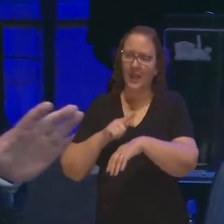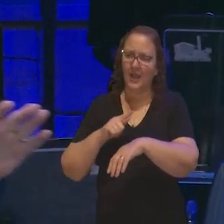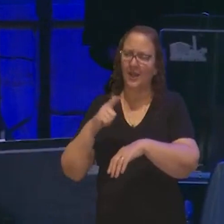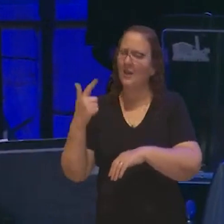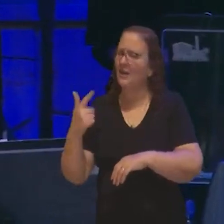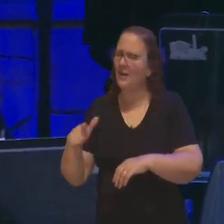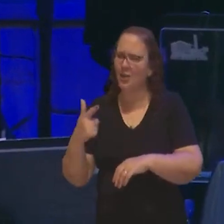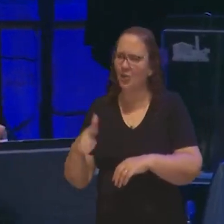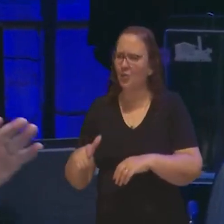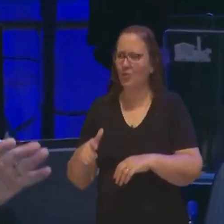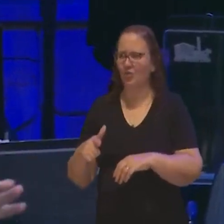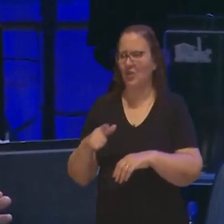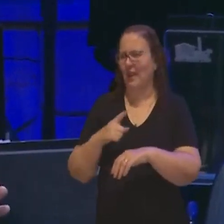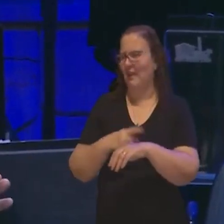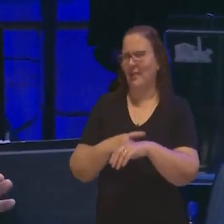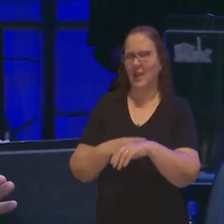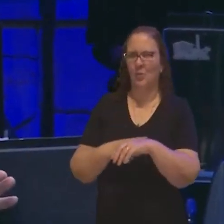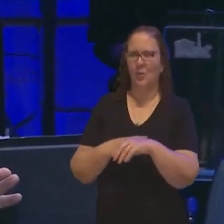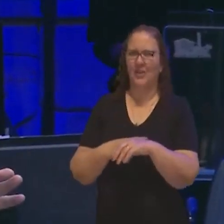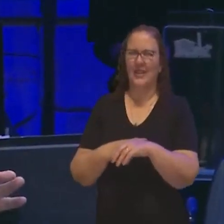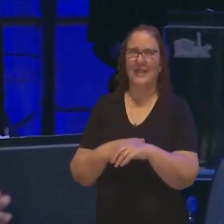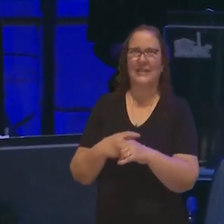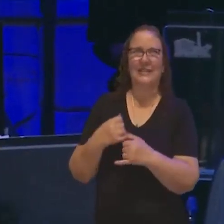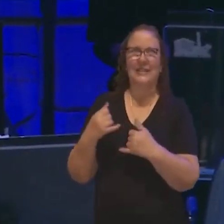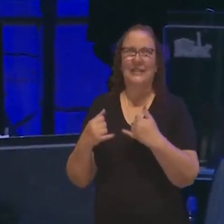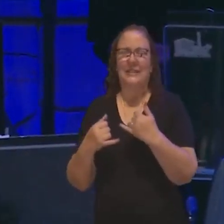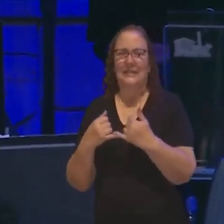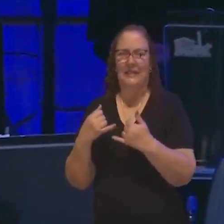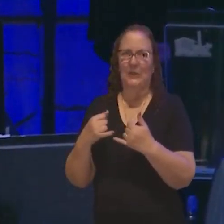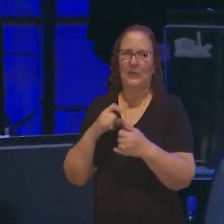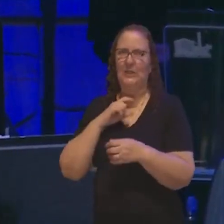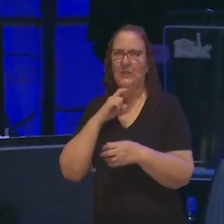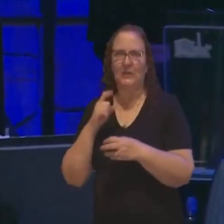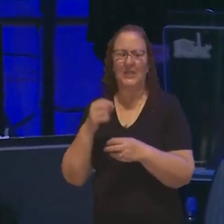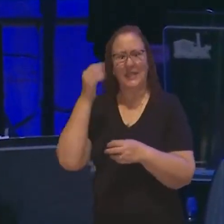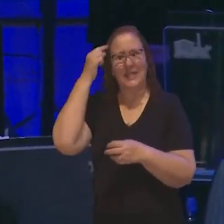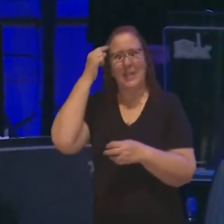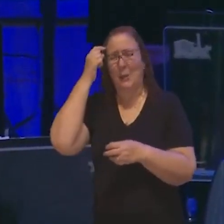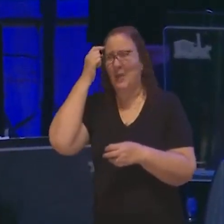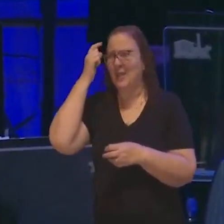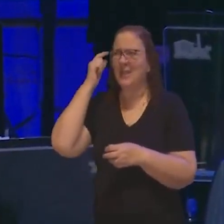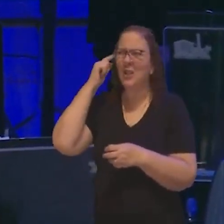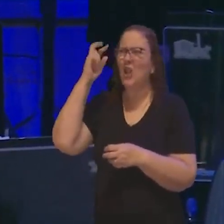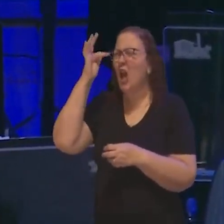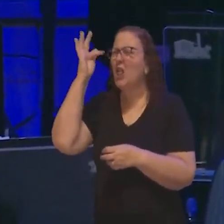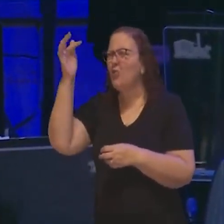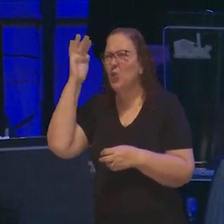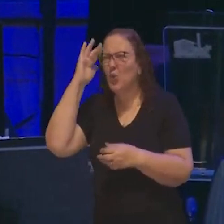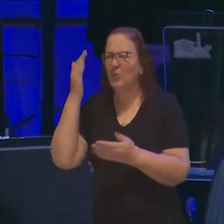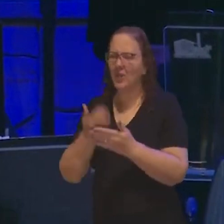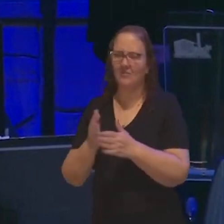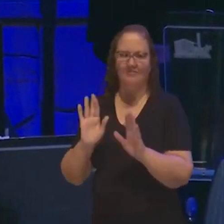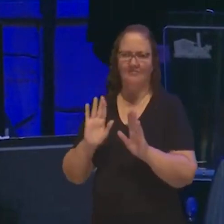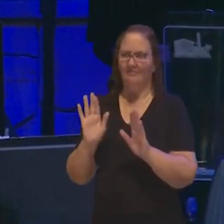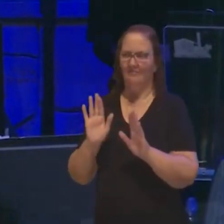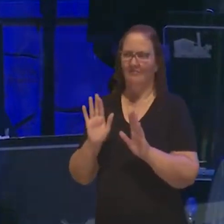enrolação, embromação, nada. Quando ele toca em